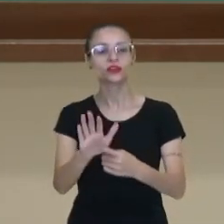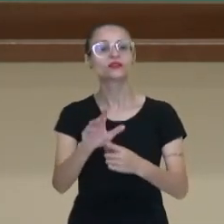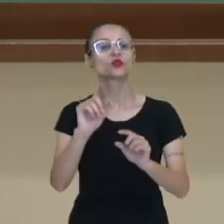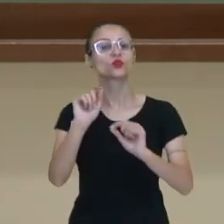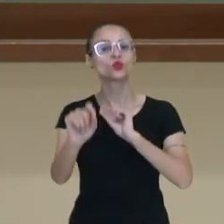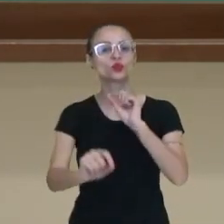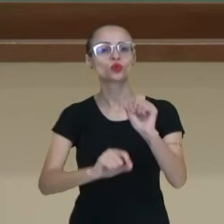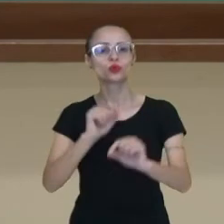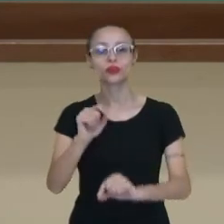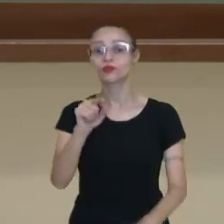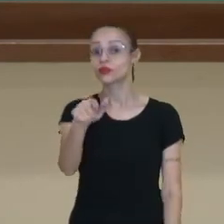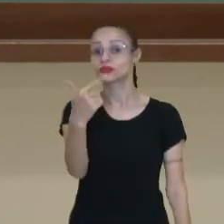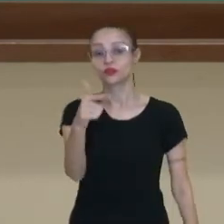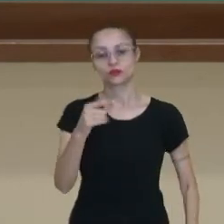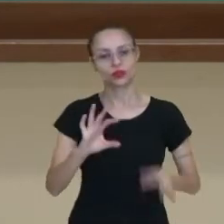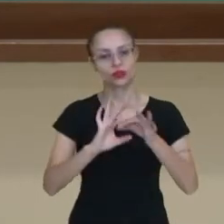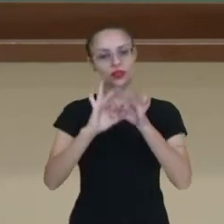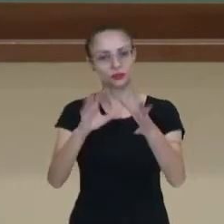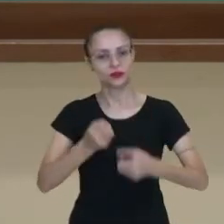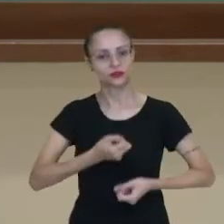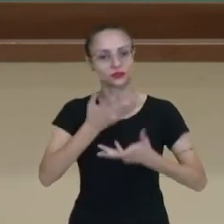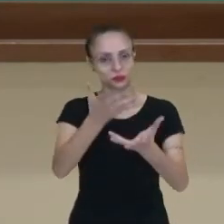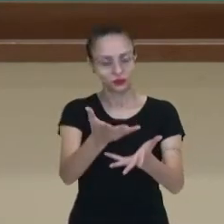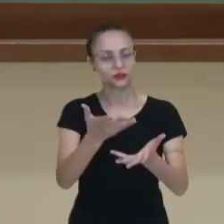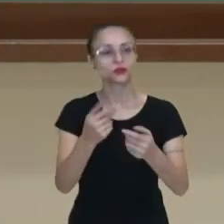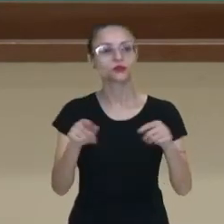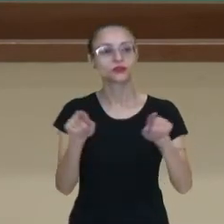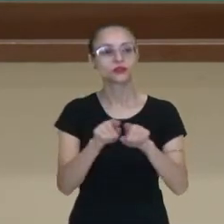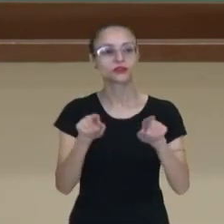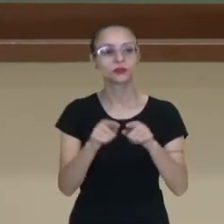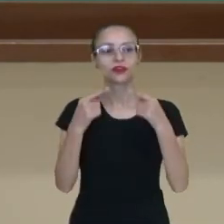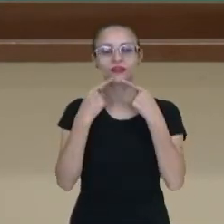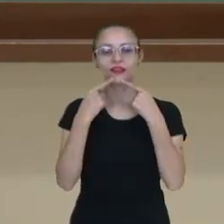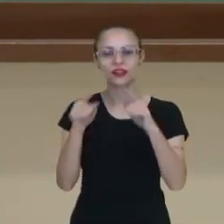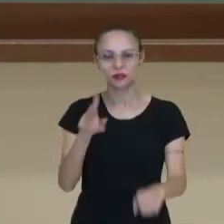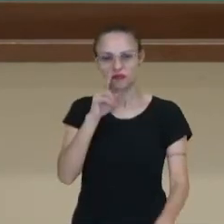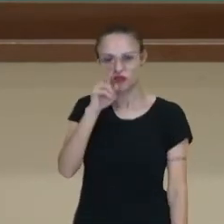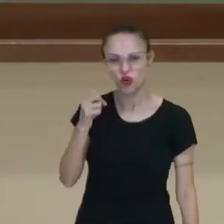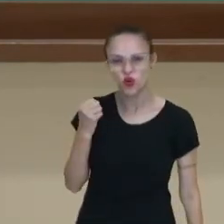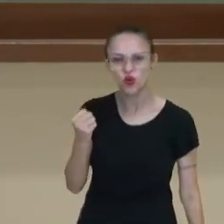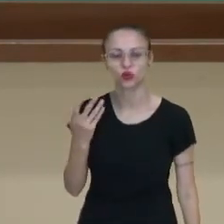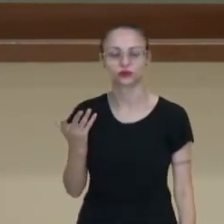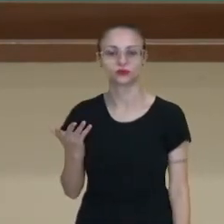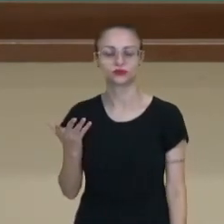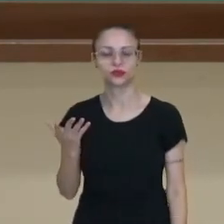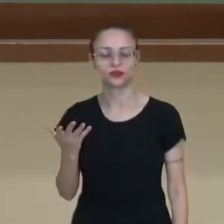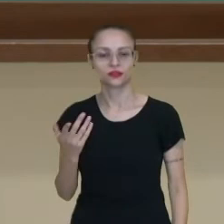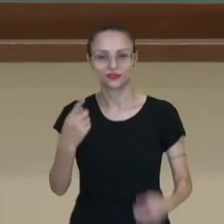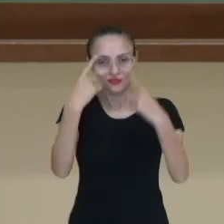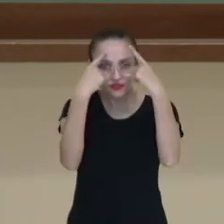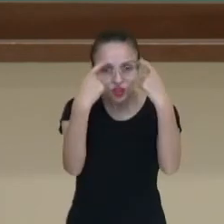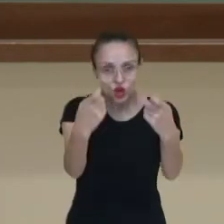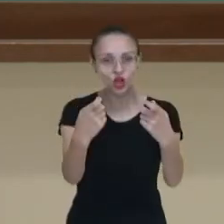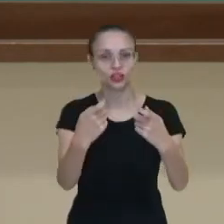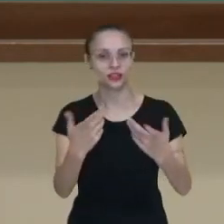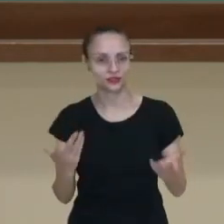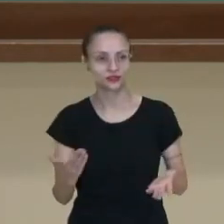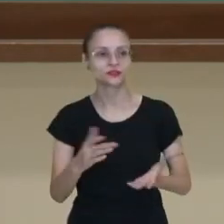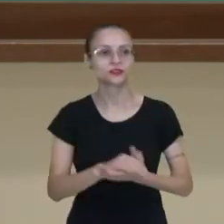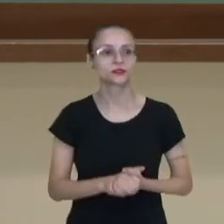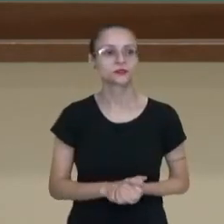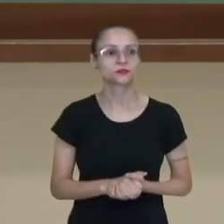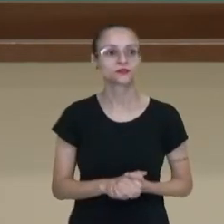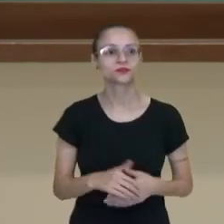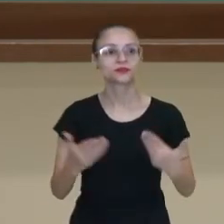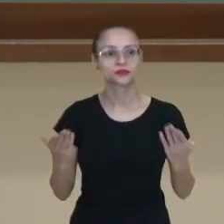de você não ter a liberdade de expressar. E também ele reclama da força bruta e de outra realidade menos morta.